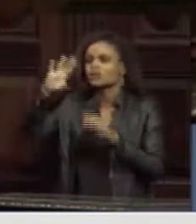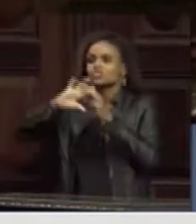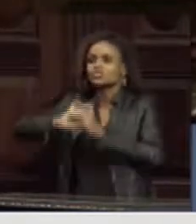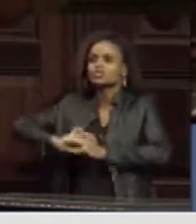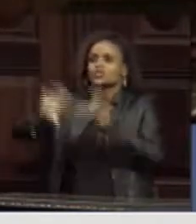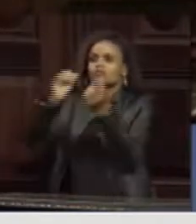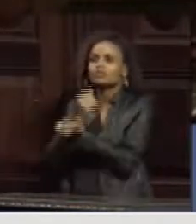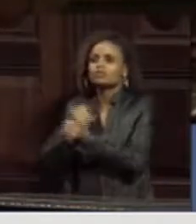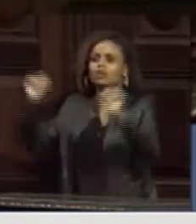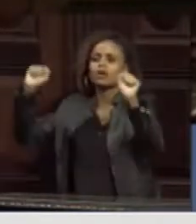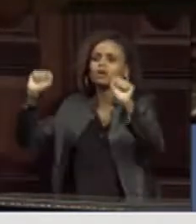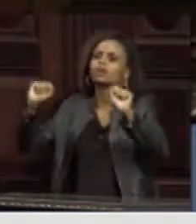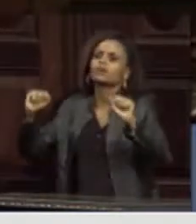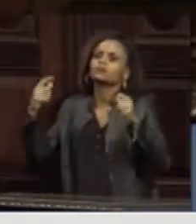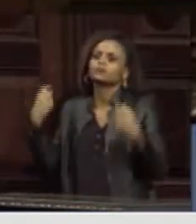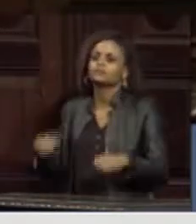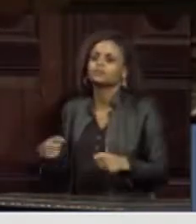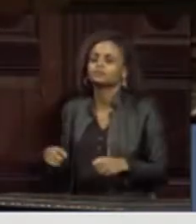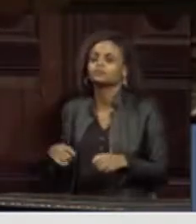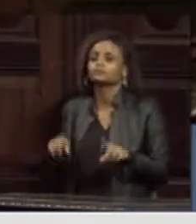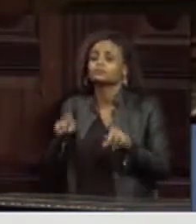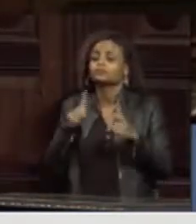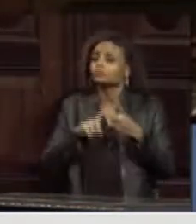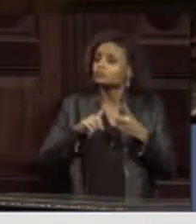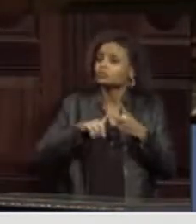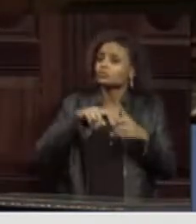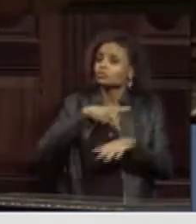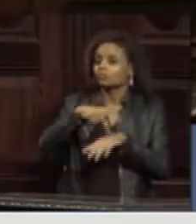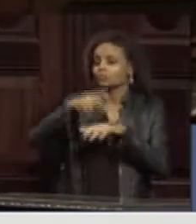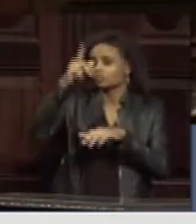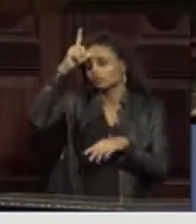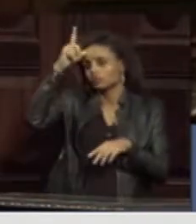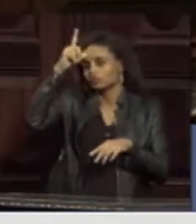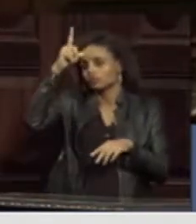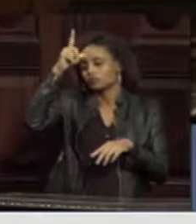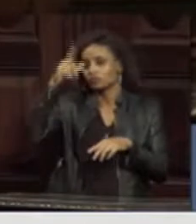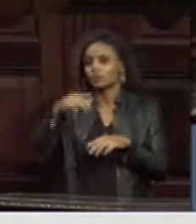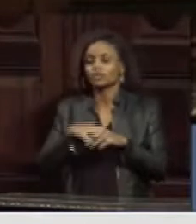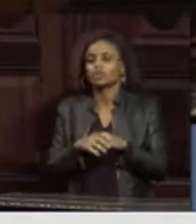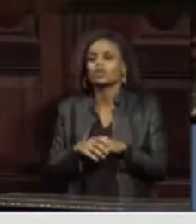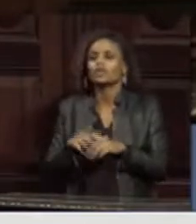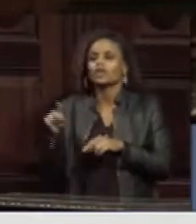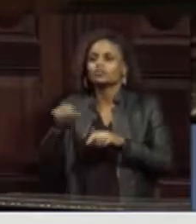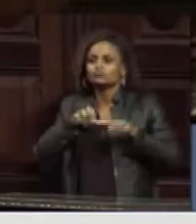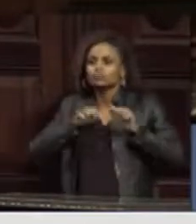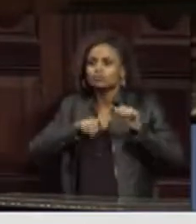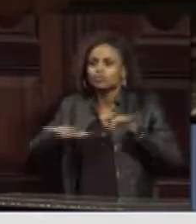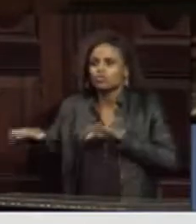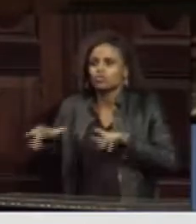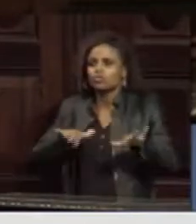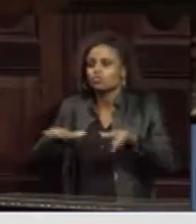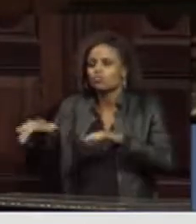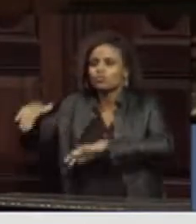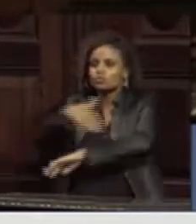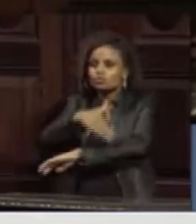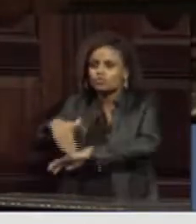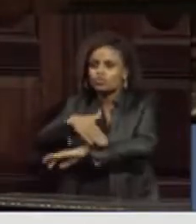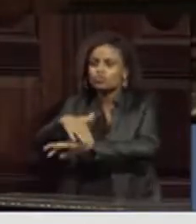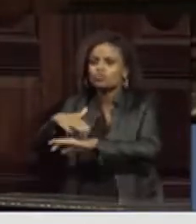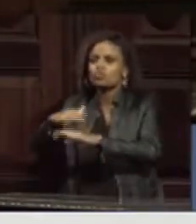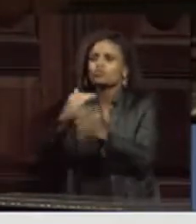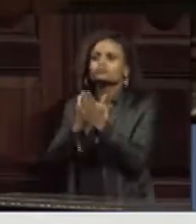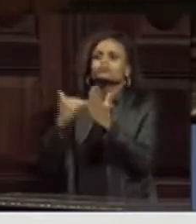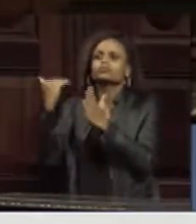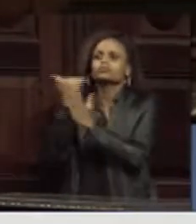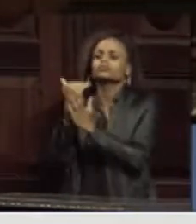reformas. Na Alemanha, o movimento de rua também se tornou muito forte a